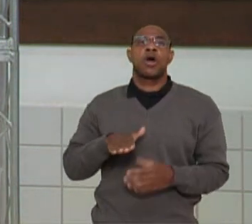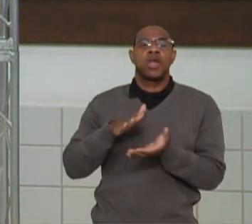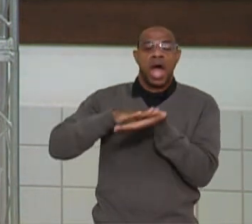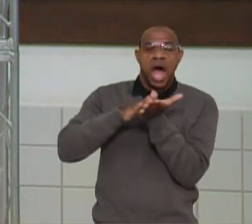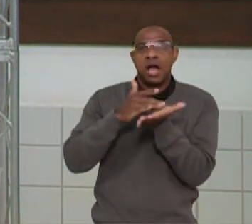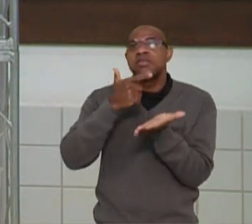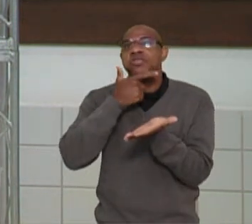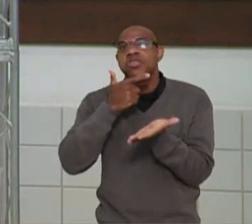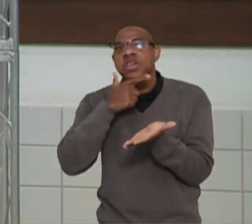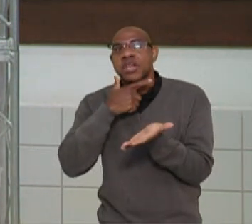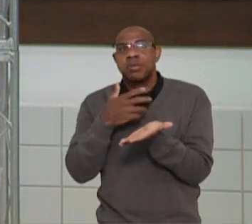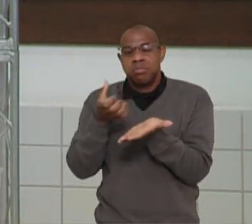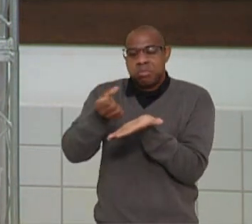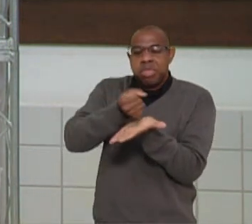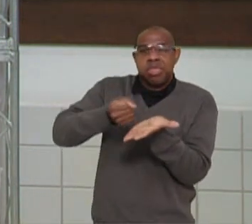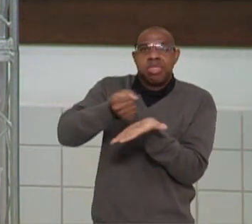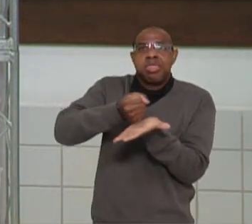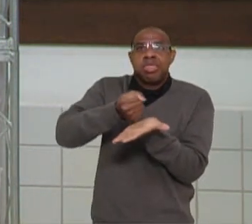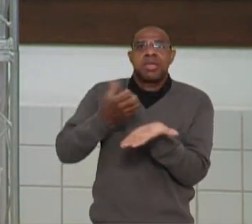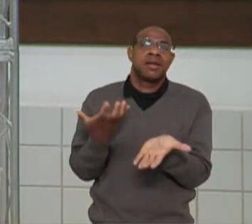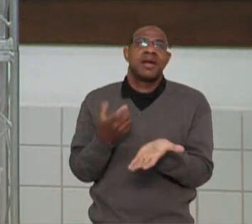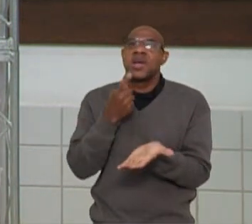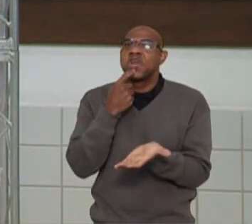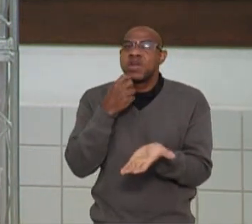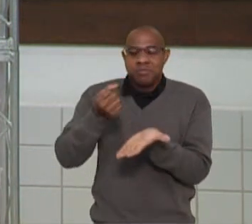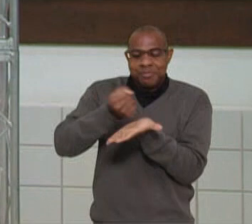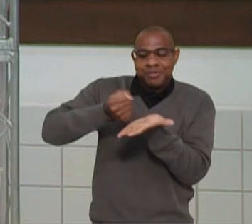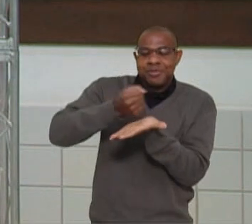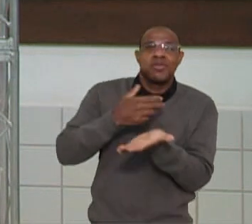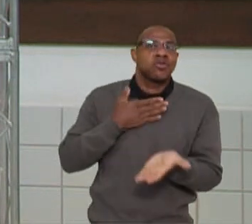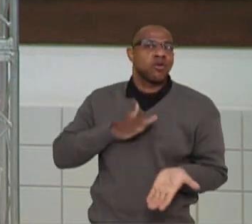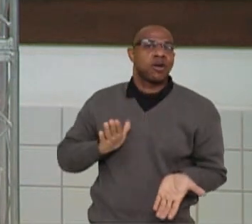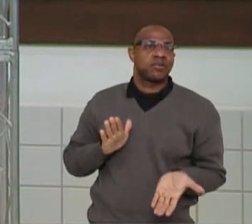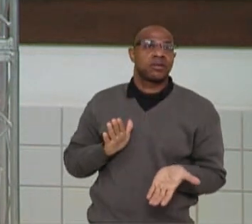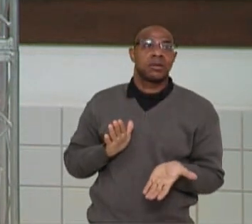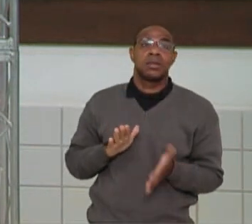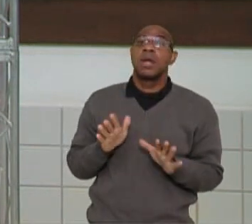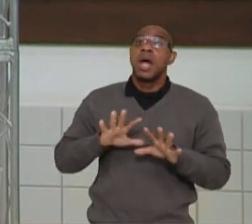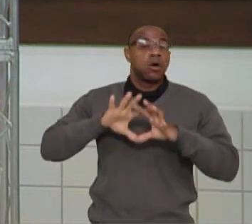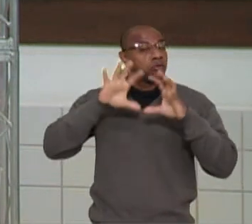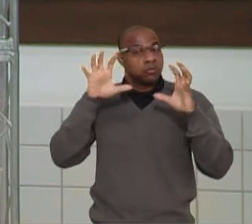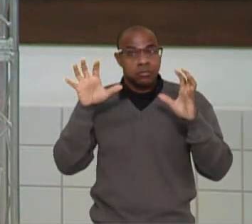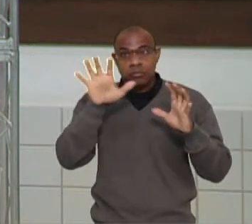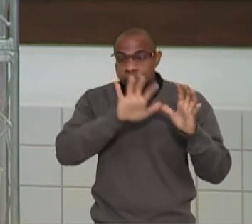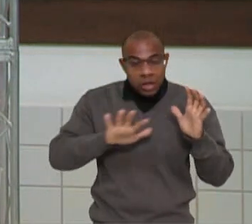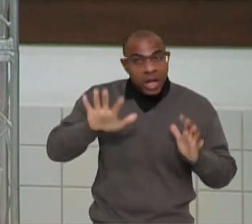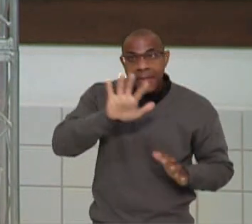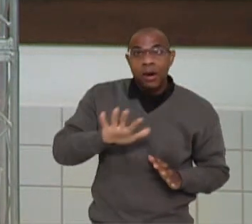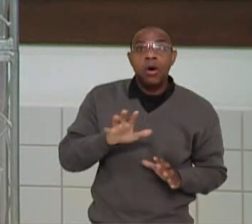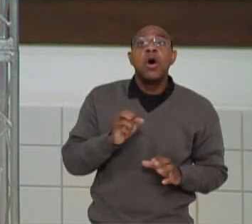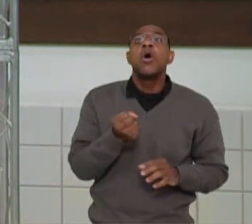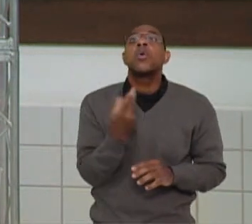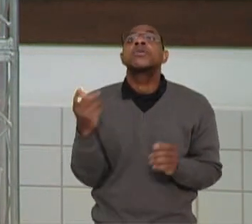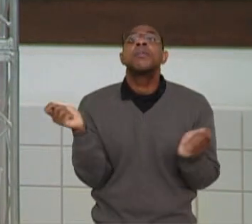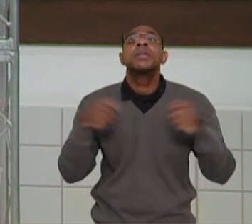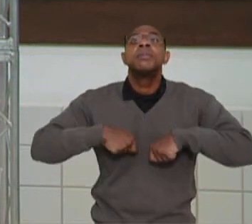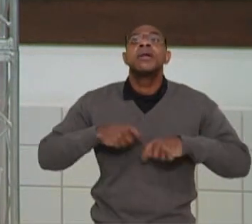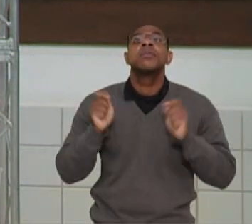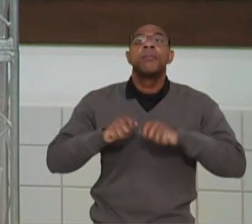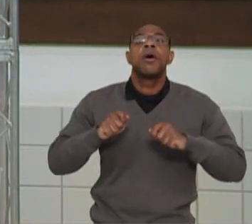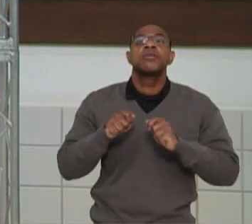queijo com ketchup. Beleza, é uma opção sua. Mas nós estamos tratando no geral, né? Quantas possibilidades estão